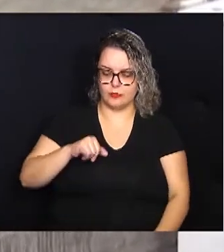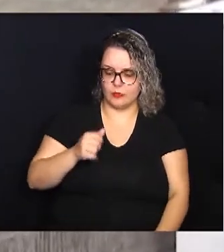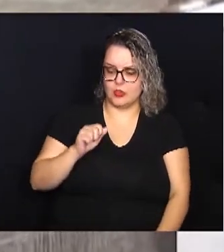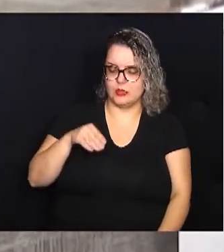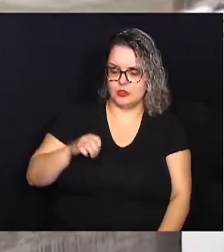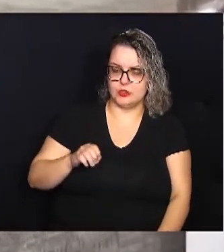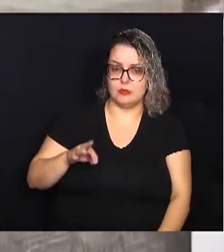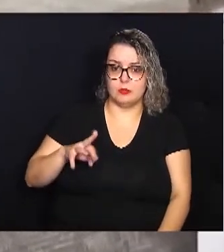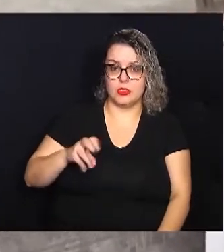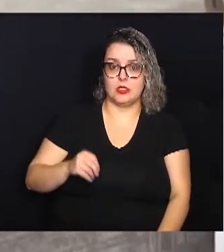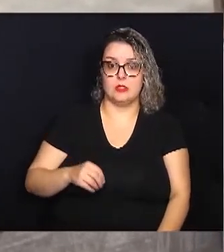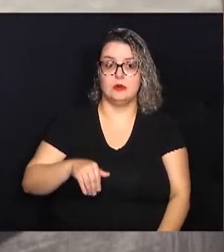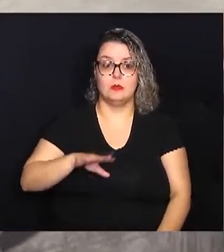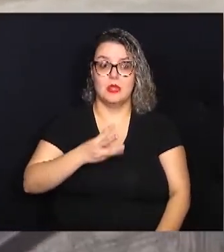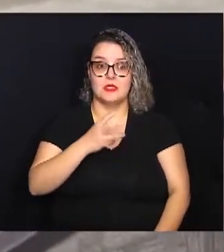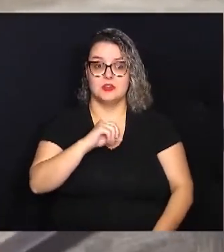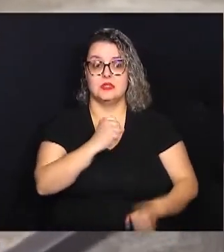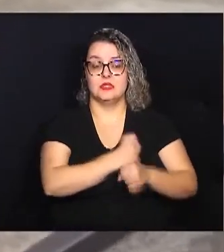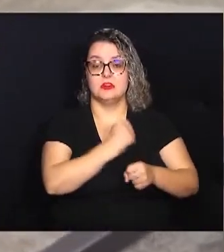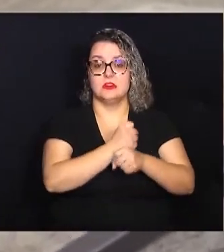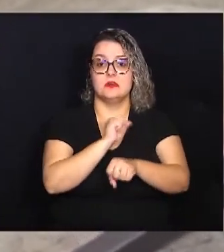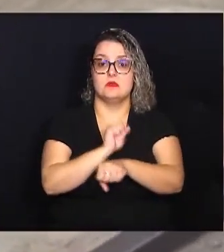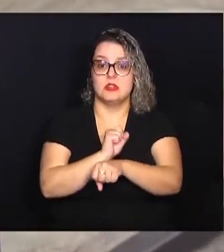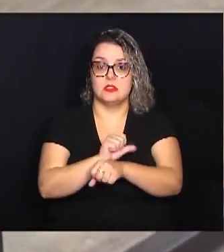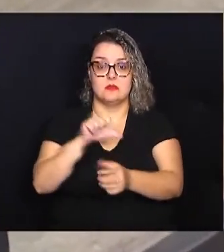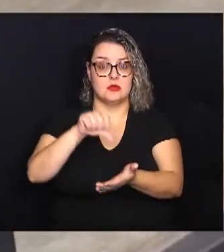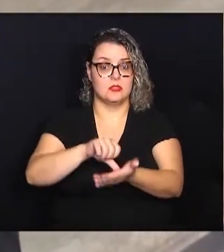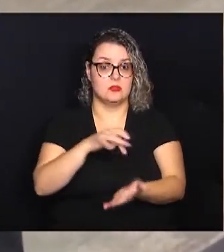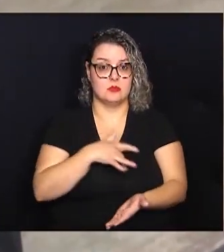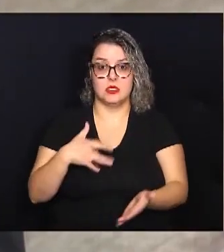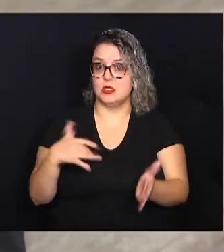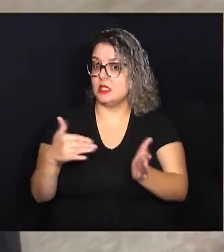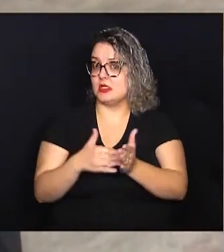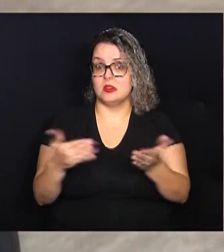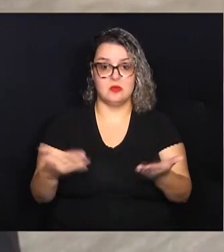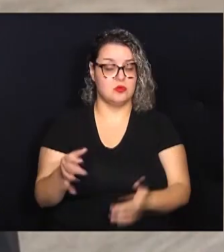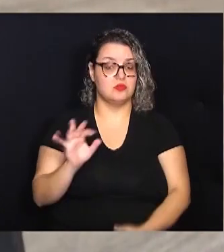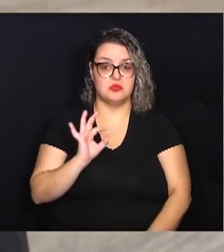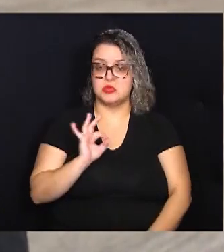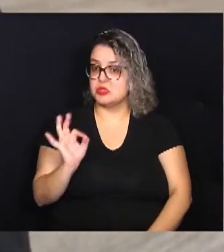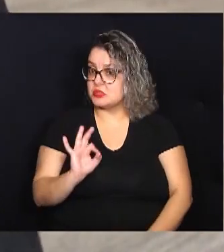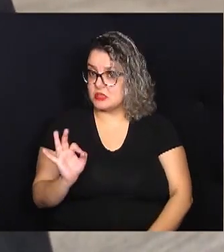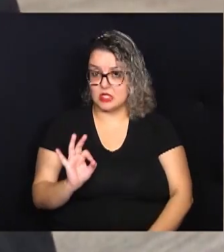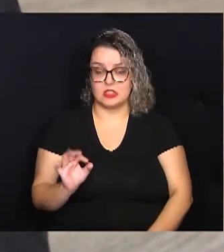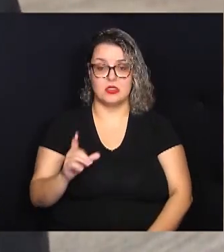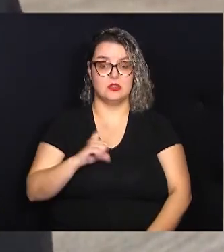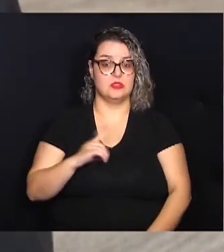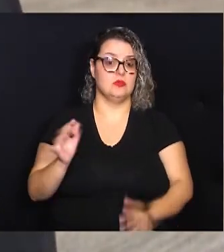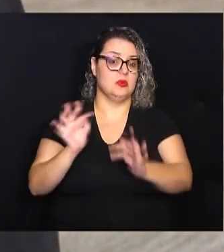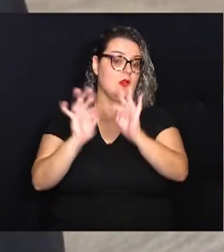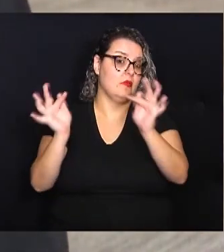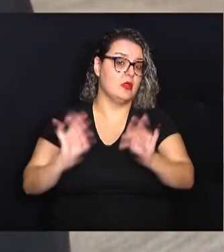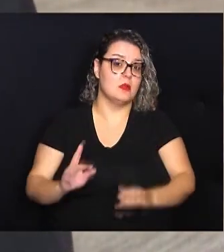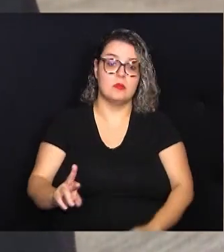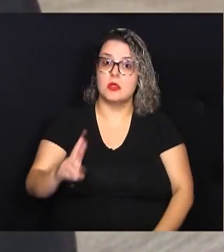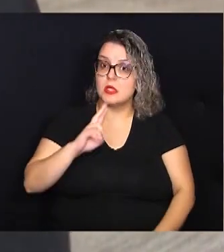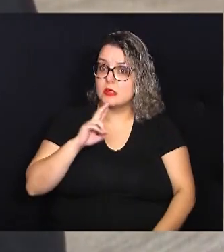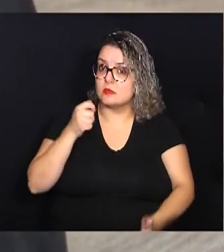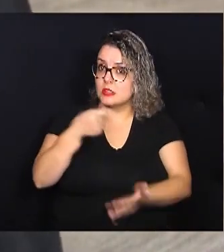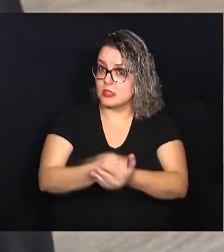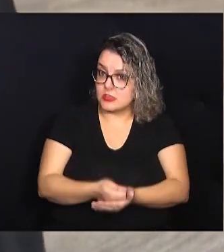anos esse posto de saúde. E até hoje nós não tivemos a felicidade de ter uma resposta de forma